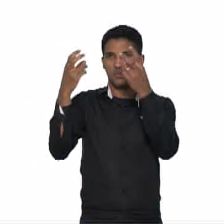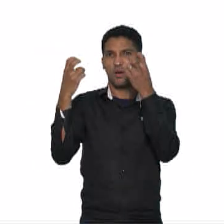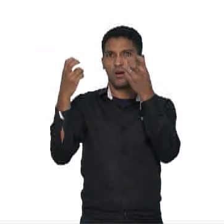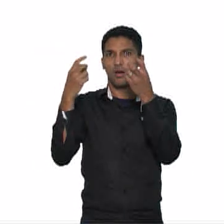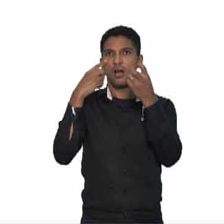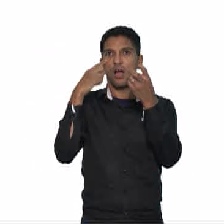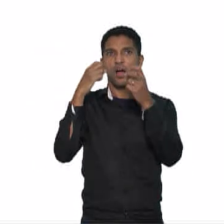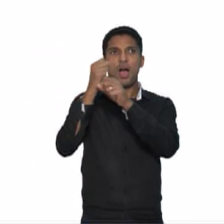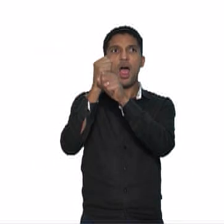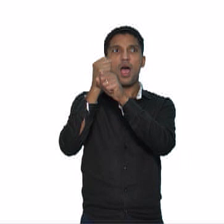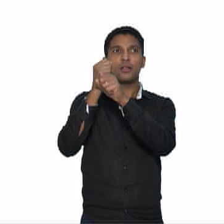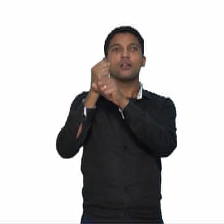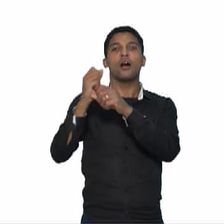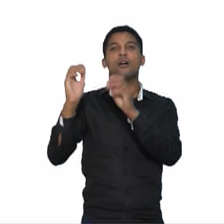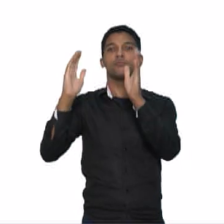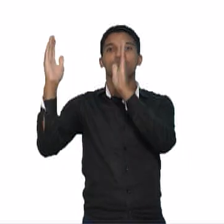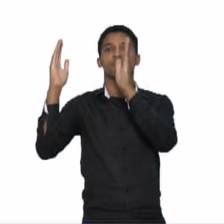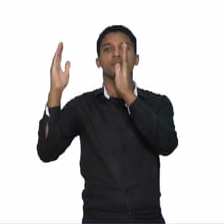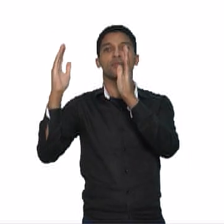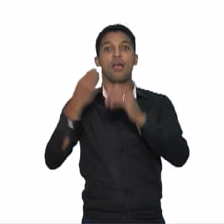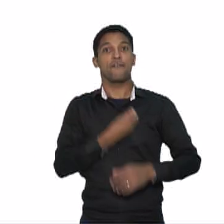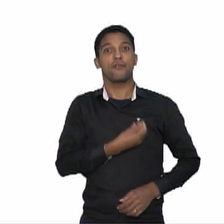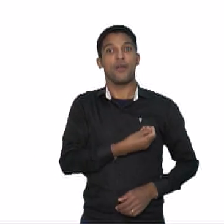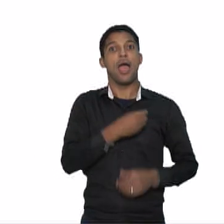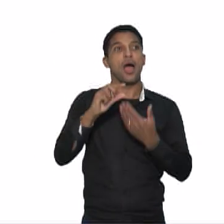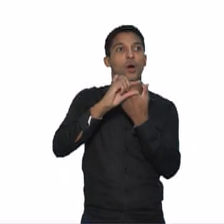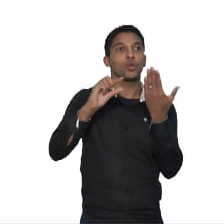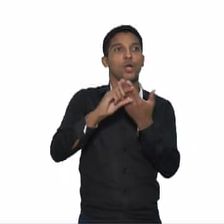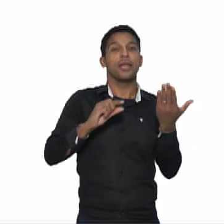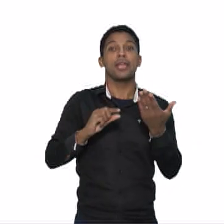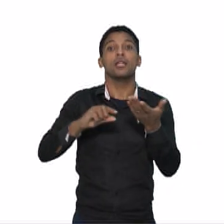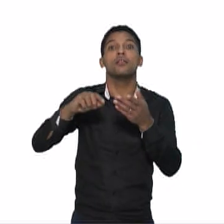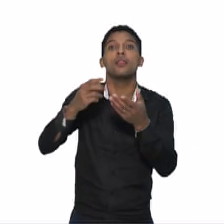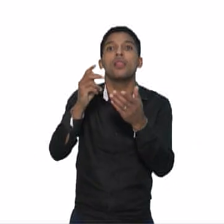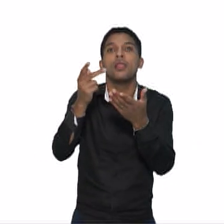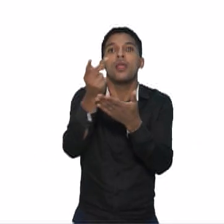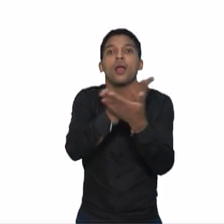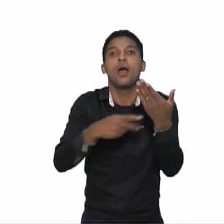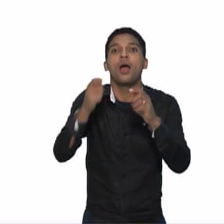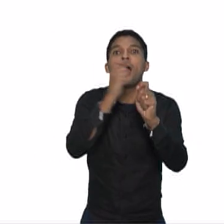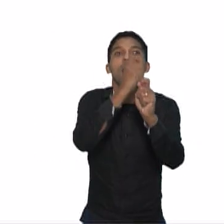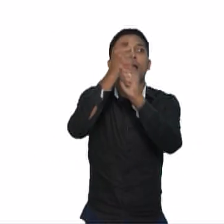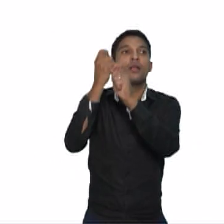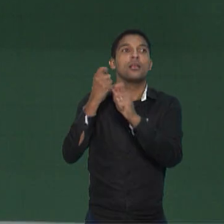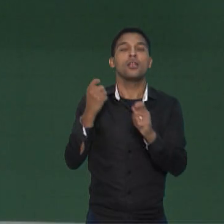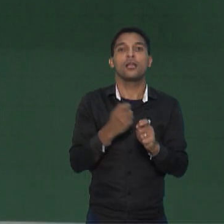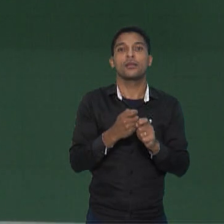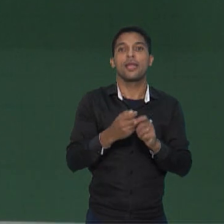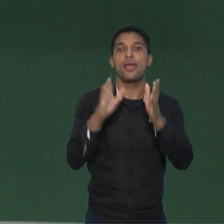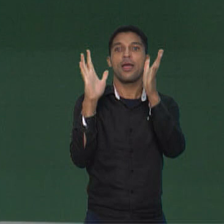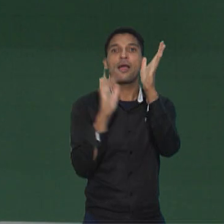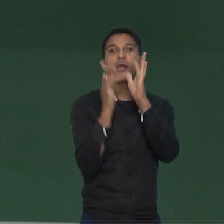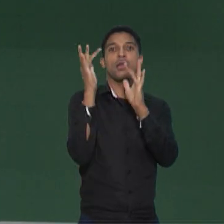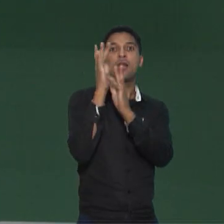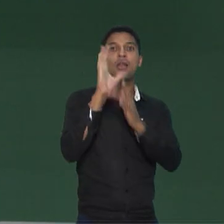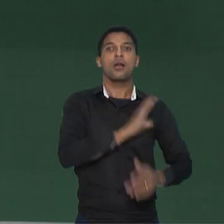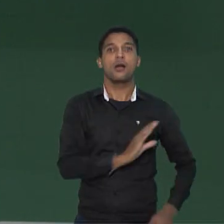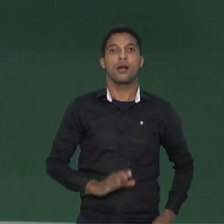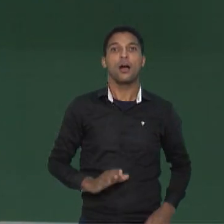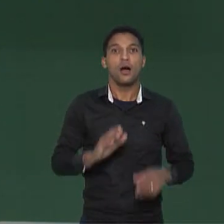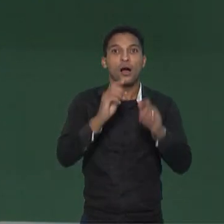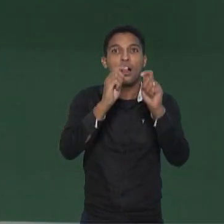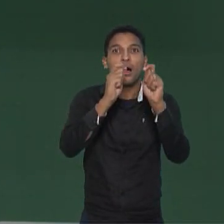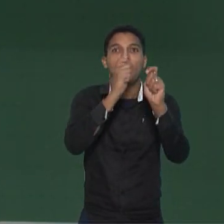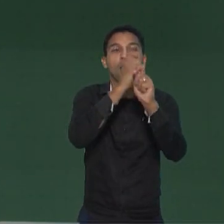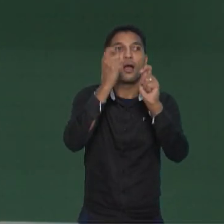Catedral de Copenhague. Né? Então aí o Cristo, aí a composição, veja que não tem aquele excesso que tinha até nas